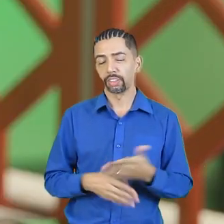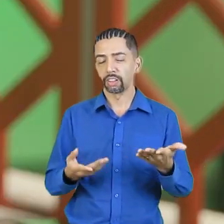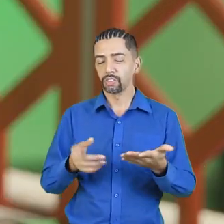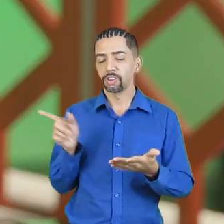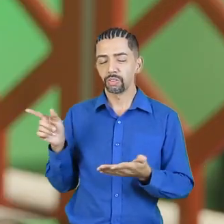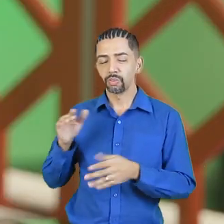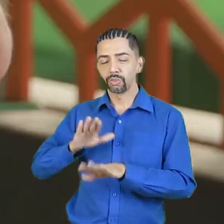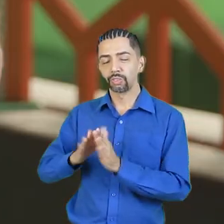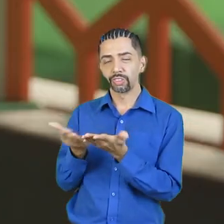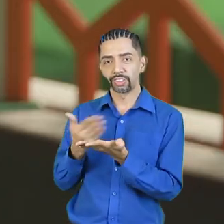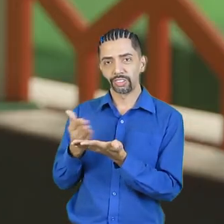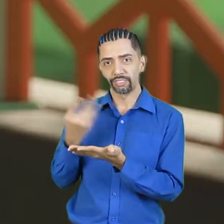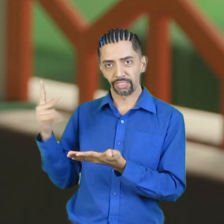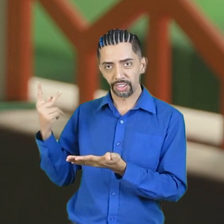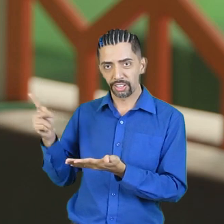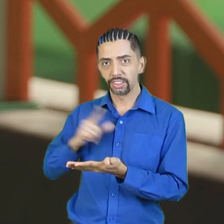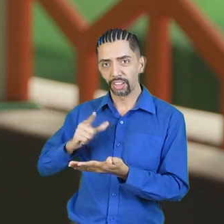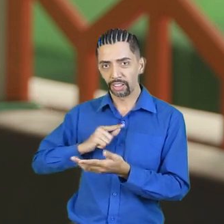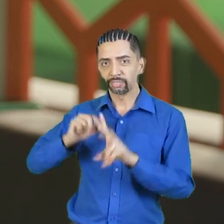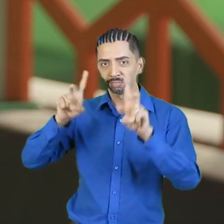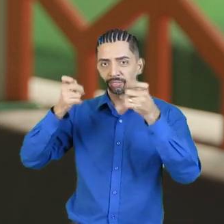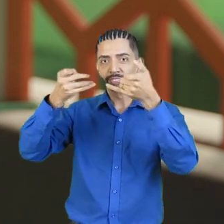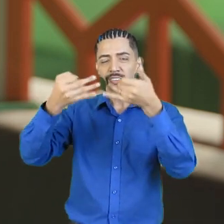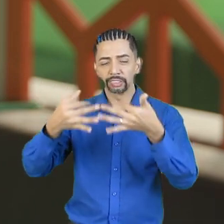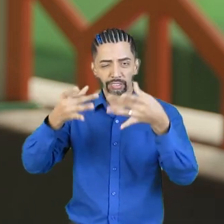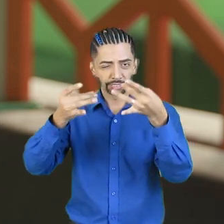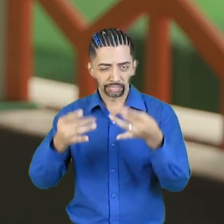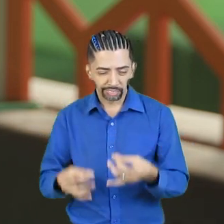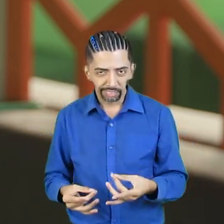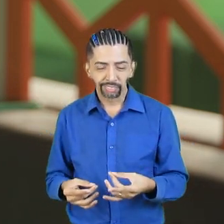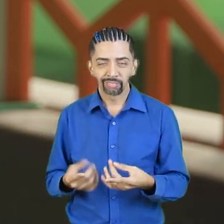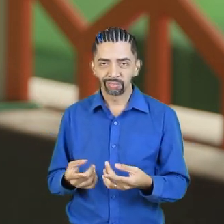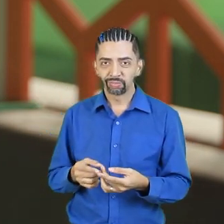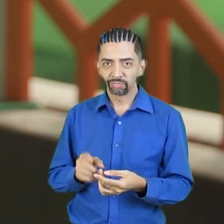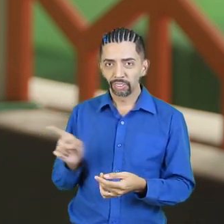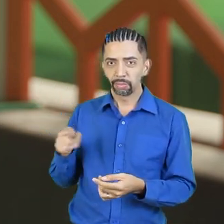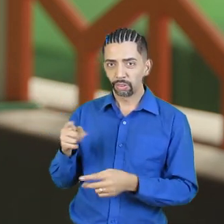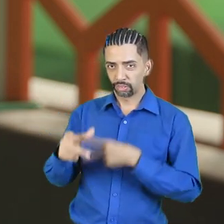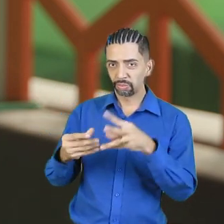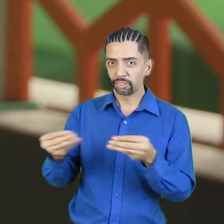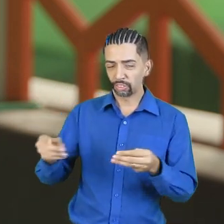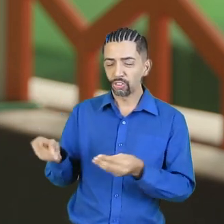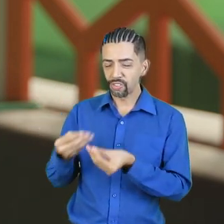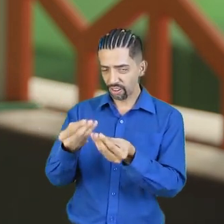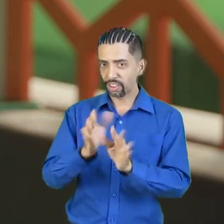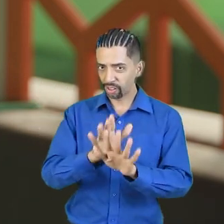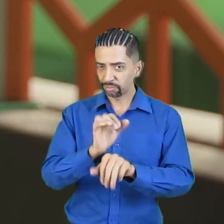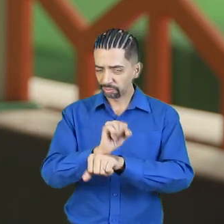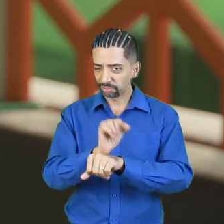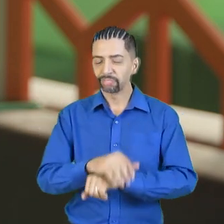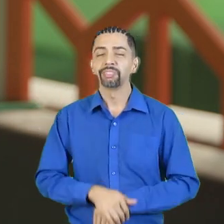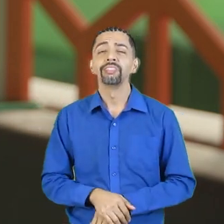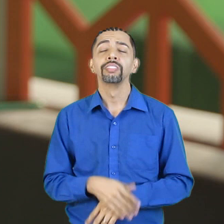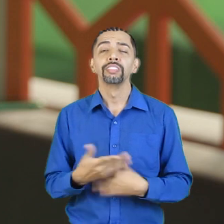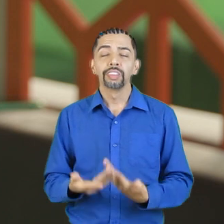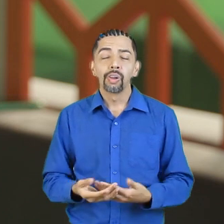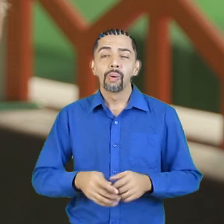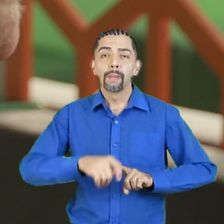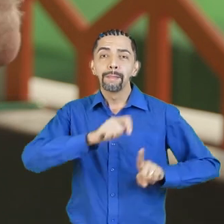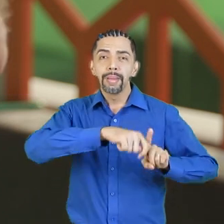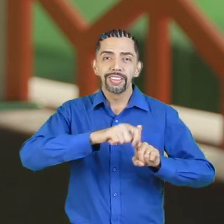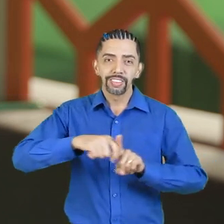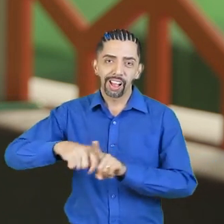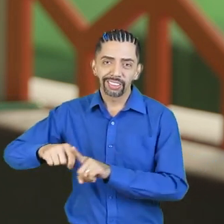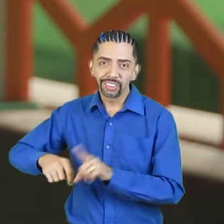aqui no final, segura aí. Mesada não é só dinheiro, porque mesada não é simplesmente só recursos financeiros, e ela